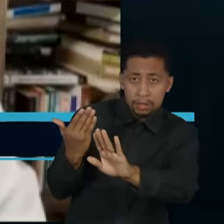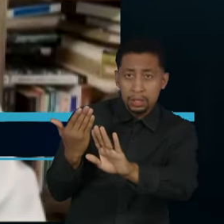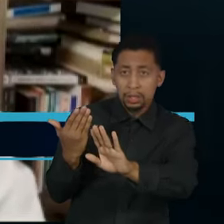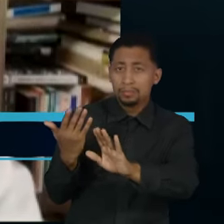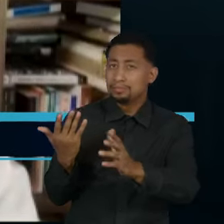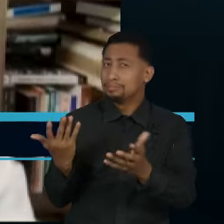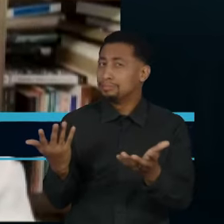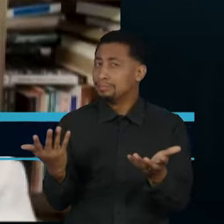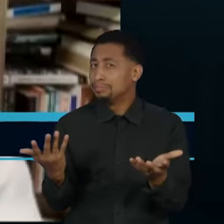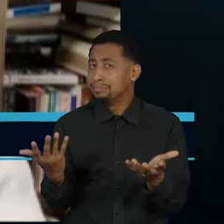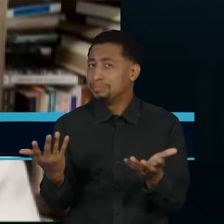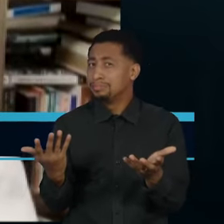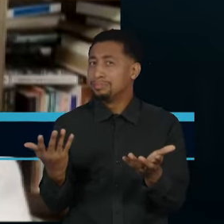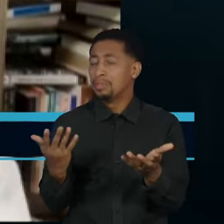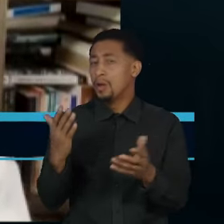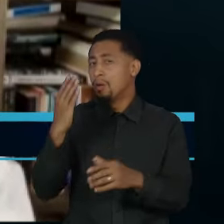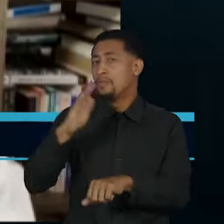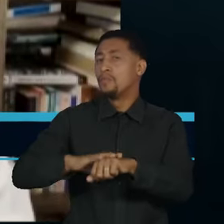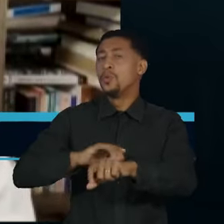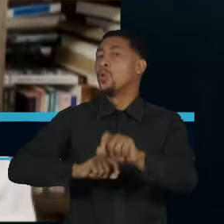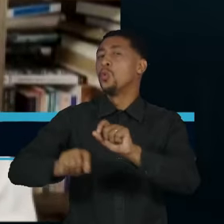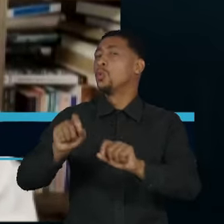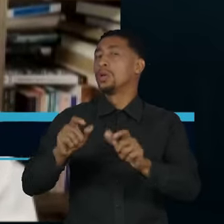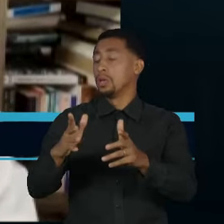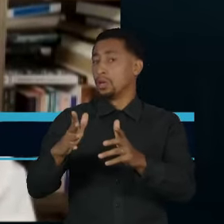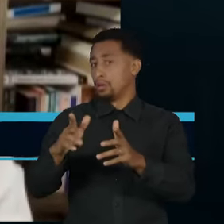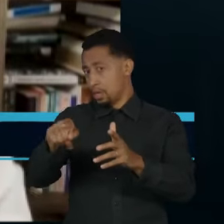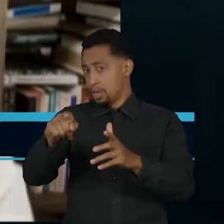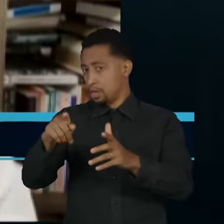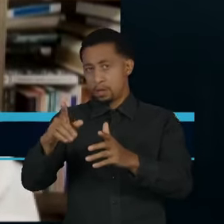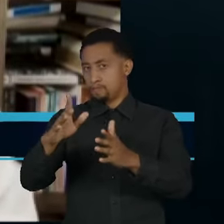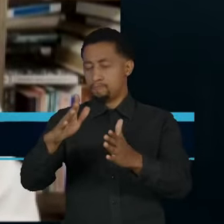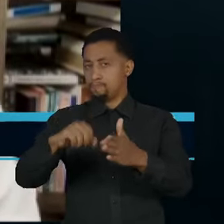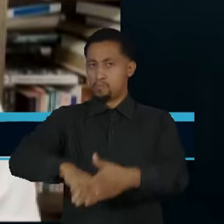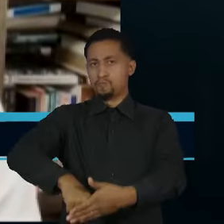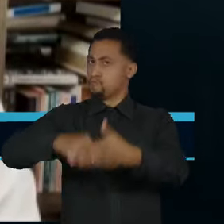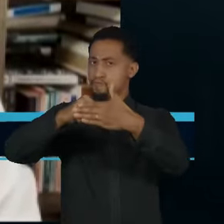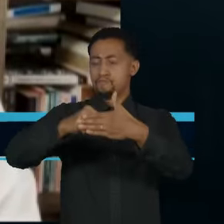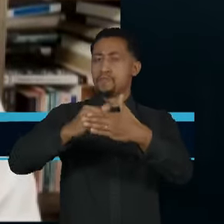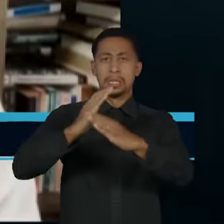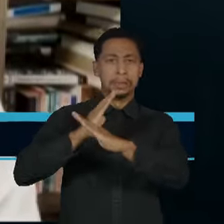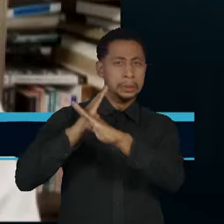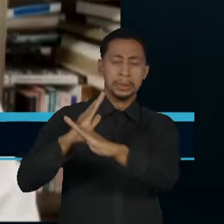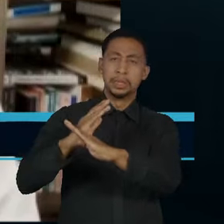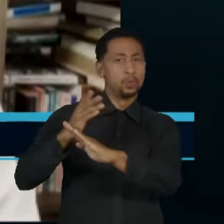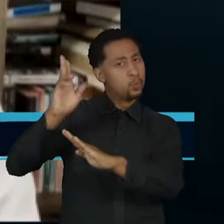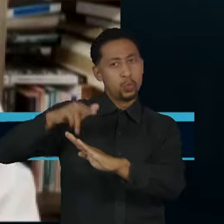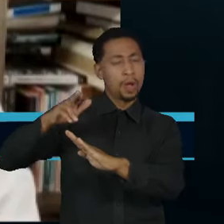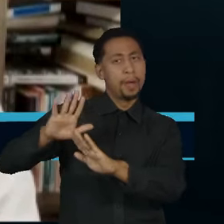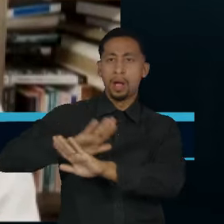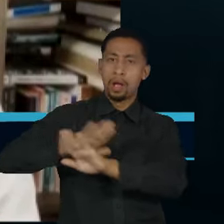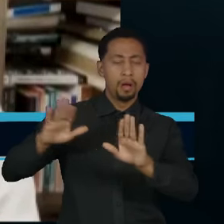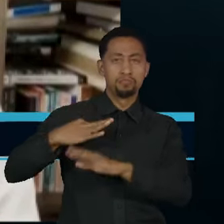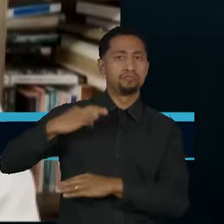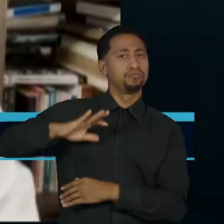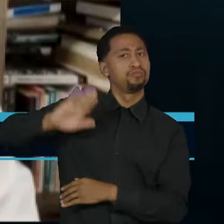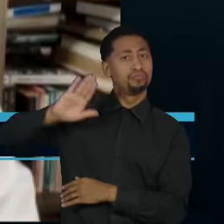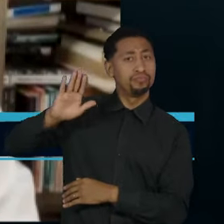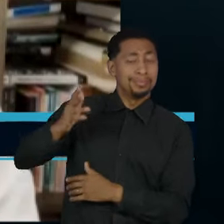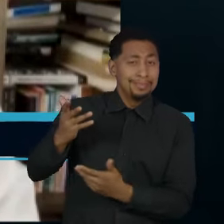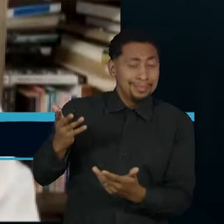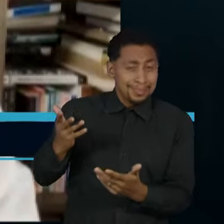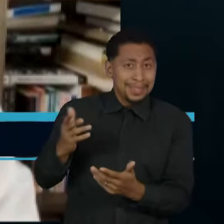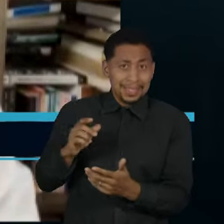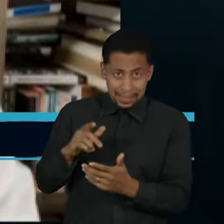que o Brazão perca o mandato, né? Isso seria bom para o Brazão, por incrível que pareça, né, uma vez